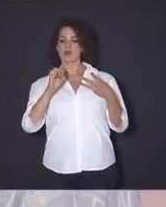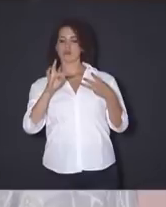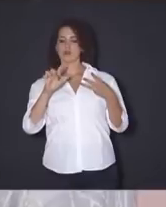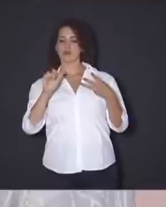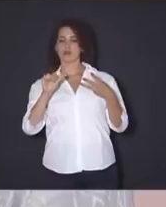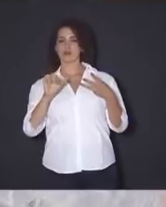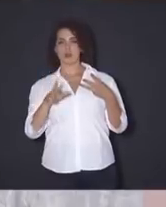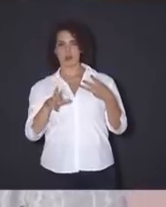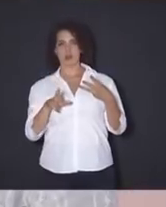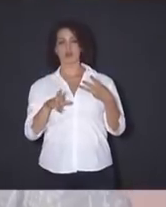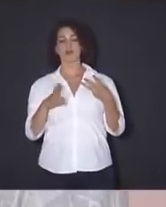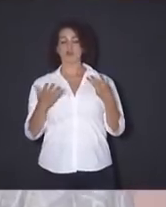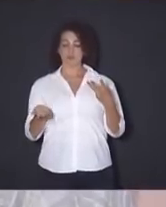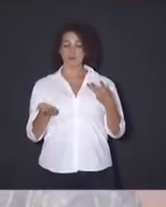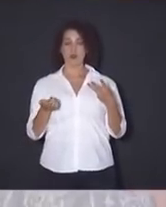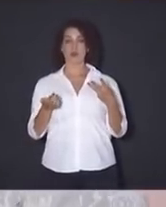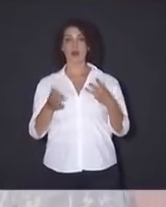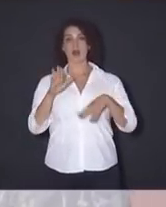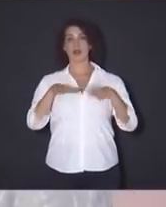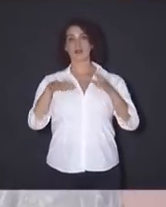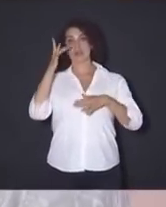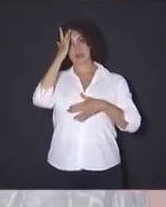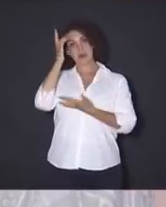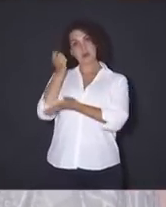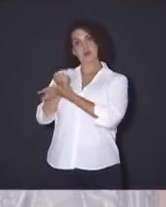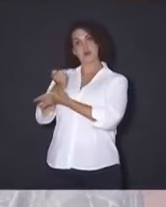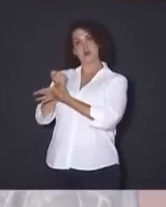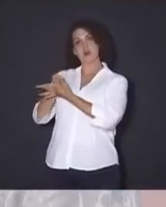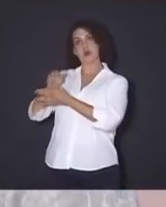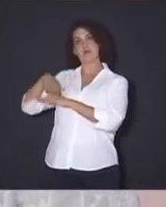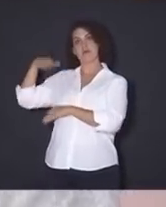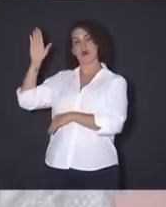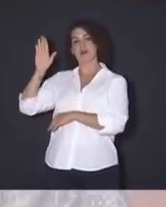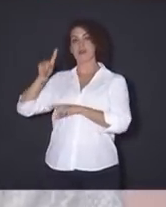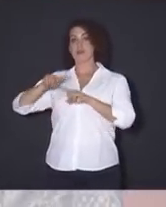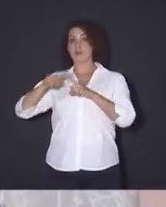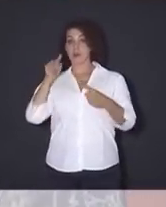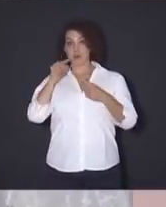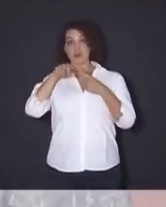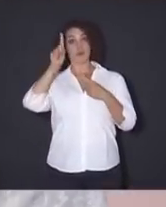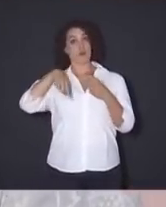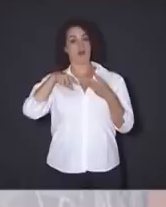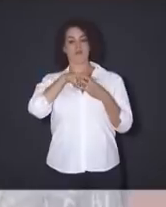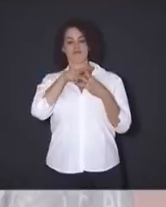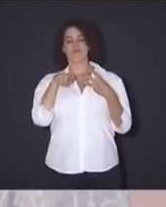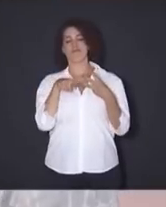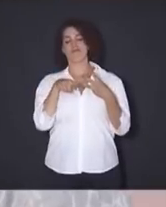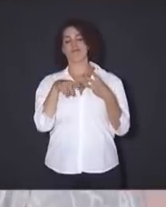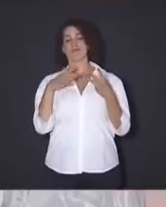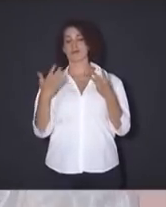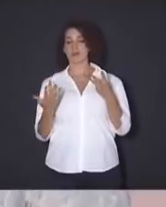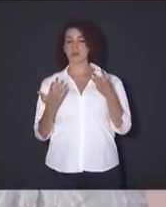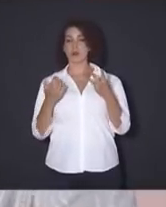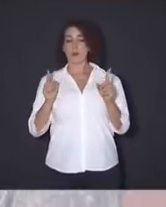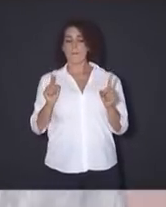né tá lá previsto para enquanto função mas essa proximidade essa troca é e tem uma expressão que eu não